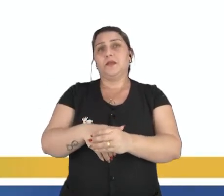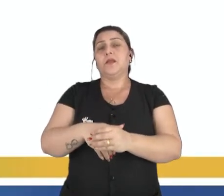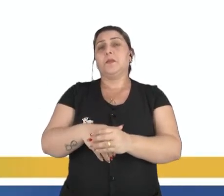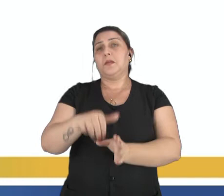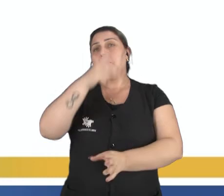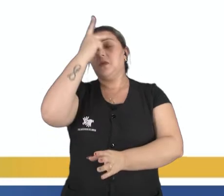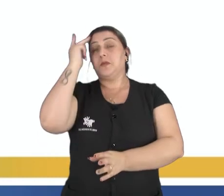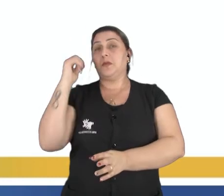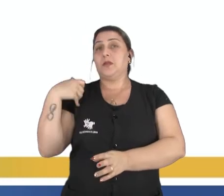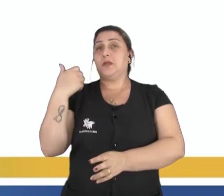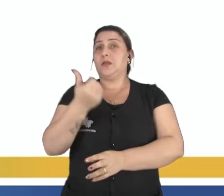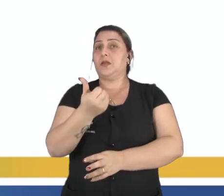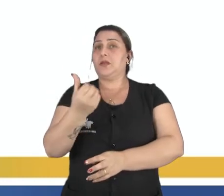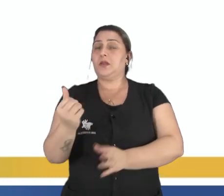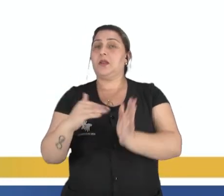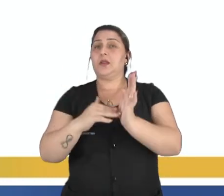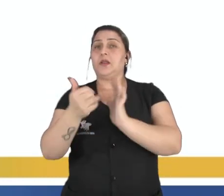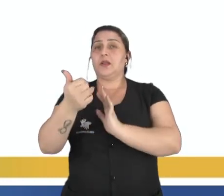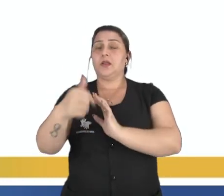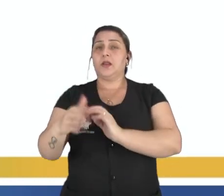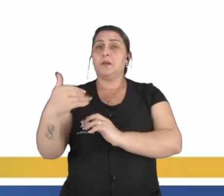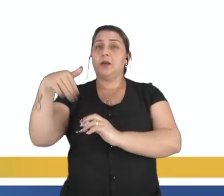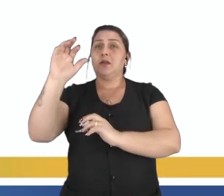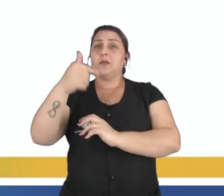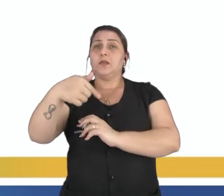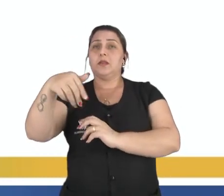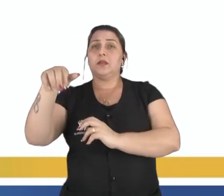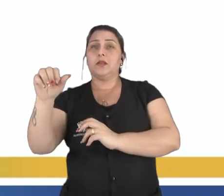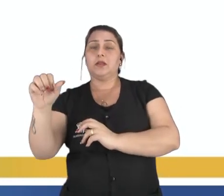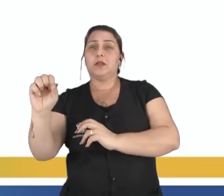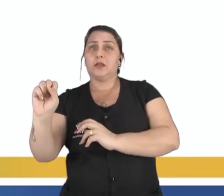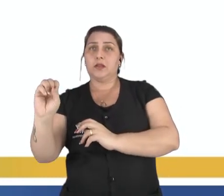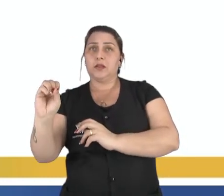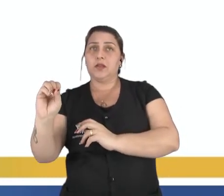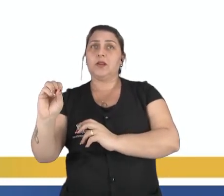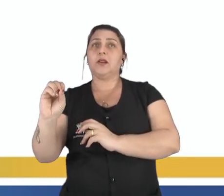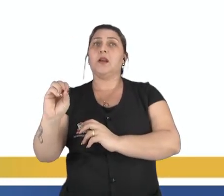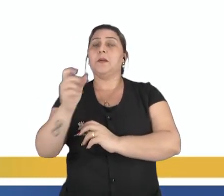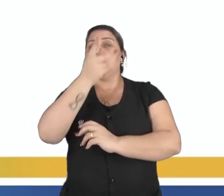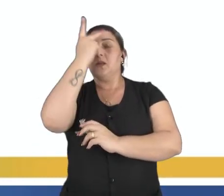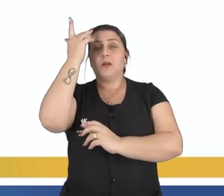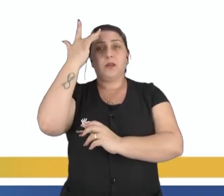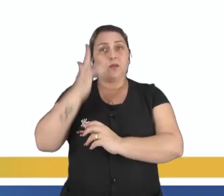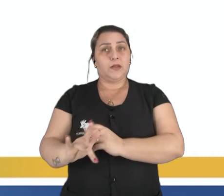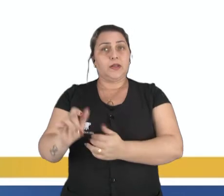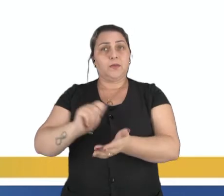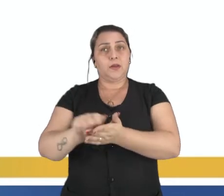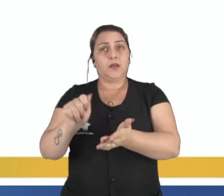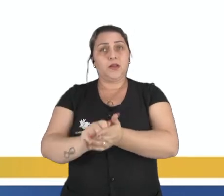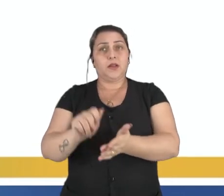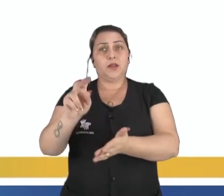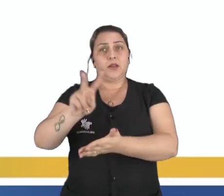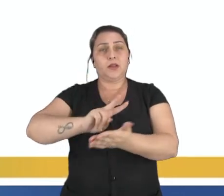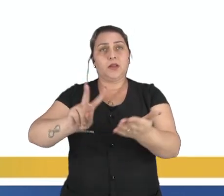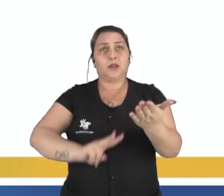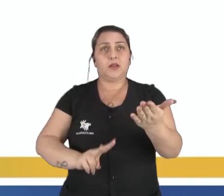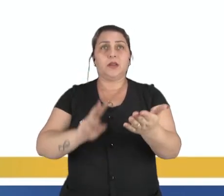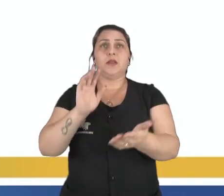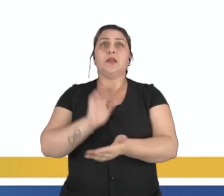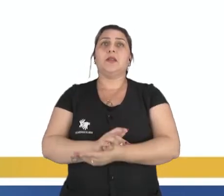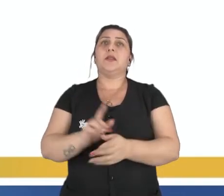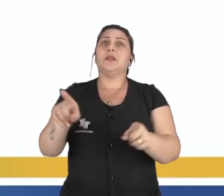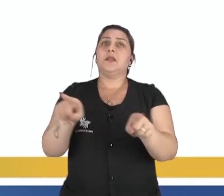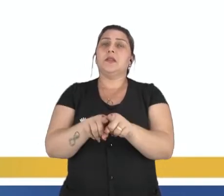para pessoas de 16 a 17 anos, maiores de 70 anos, né, analfabeto. Aí também, sem